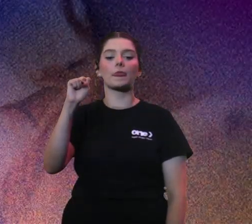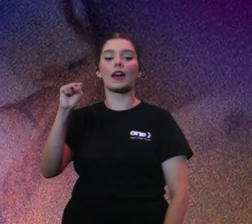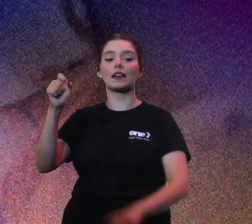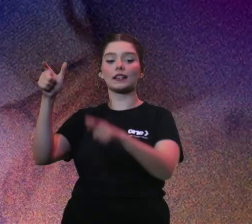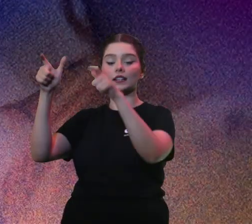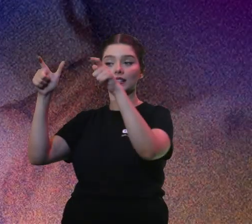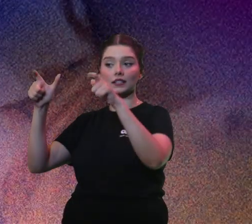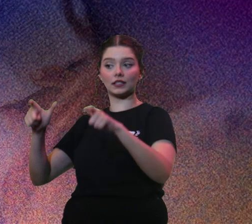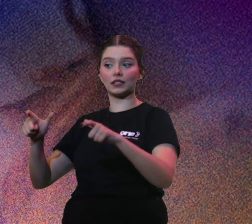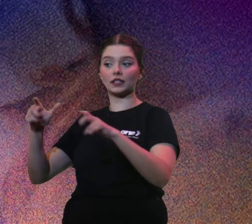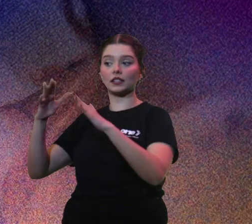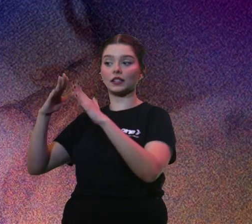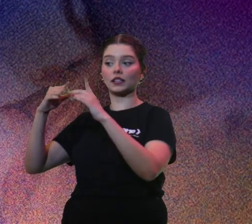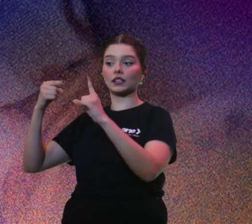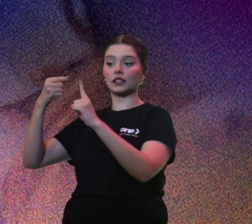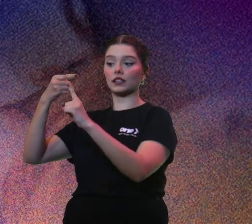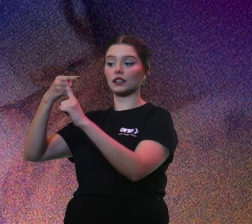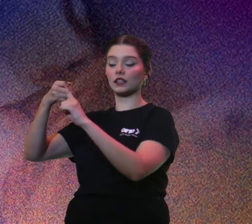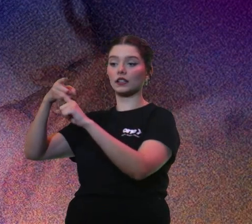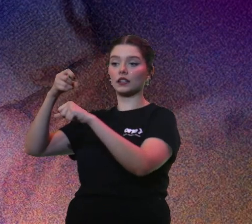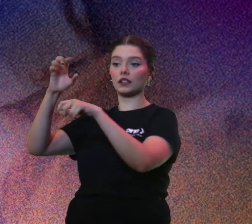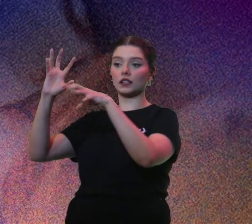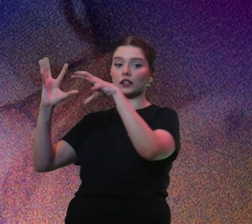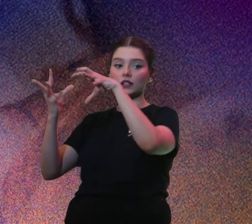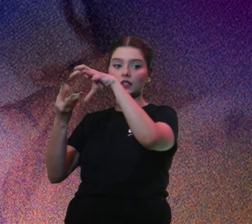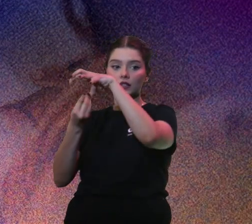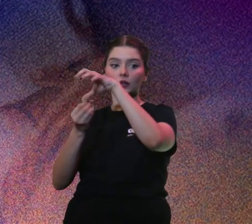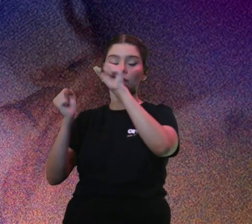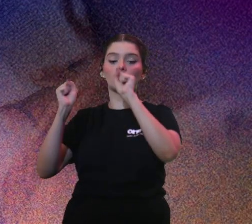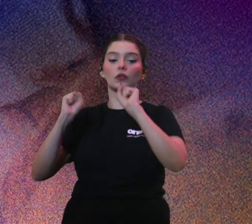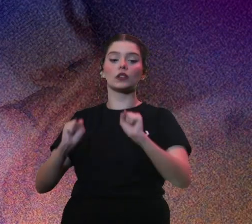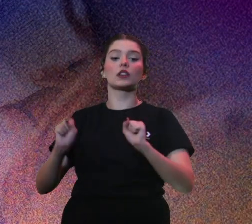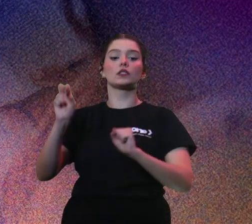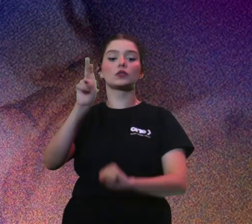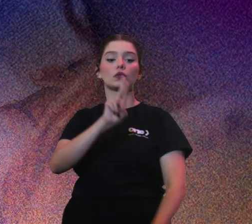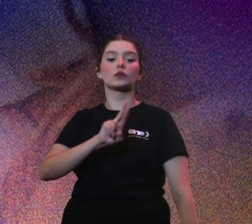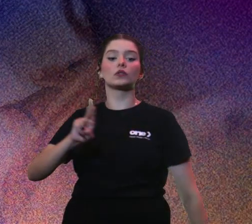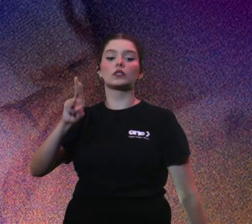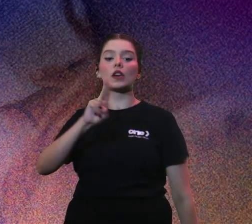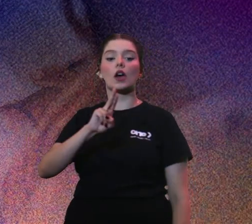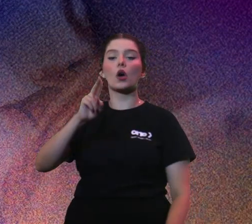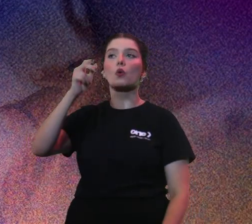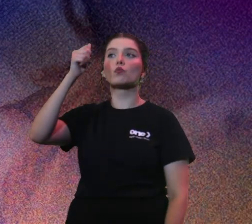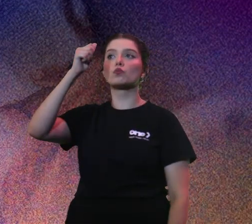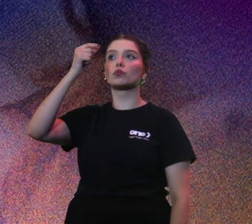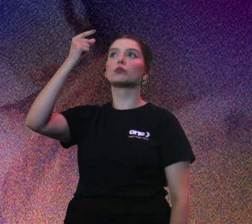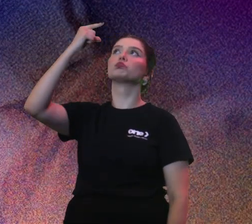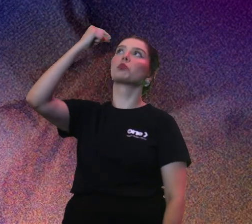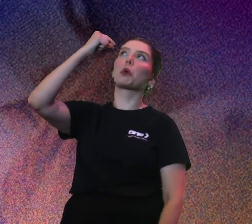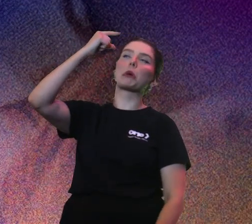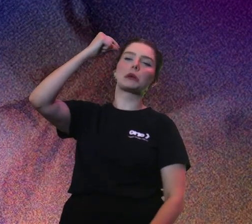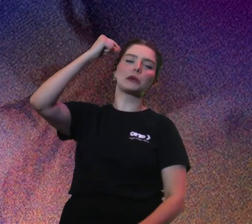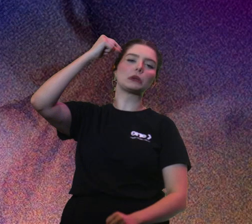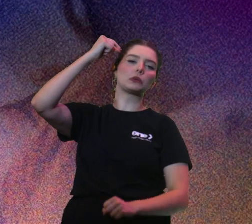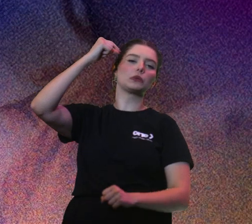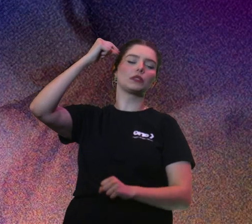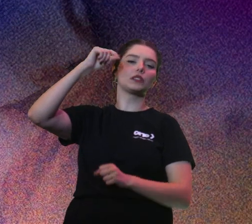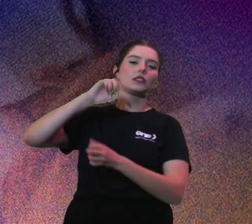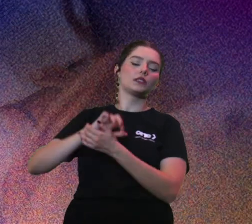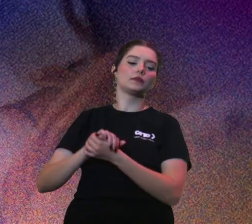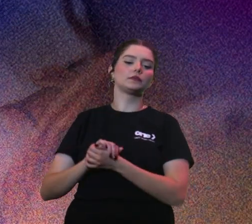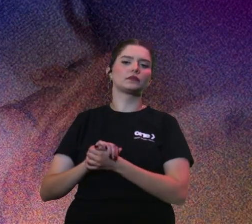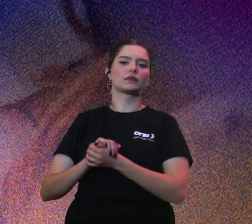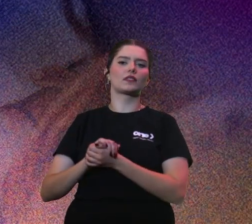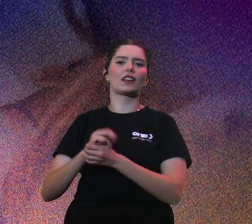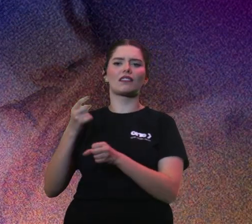pudesse usar um unguento, ou o colírio para os olhos. Eu acho interessante porque, como aquela